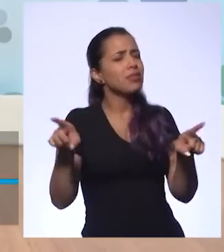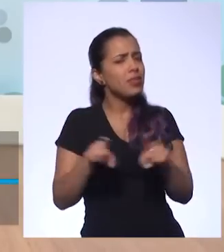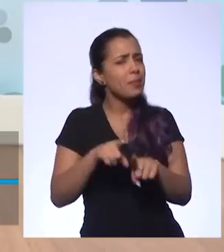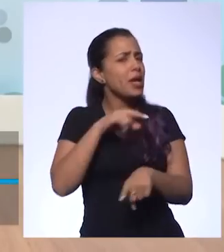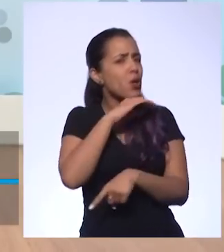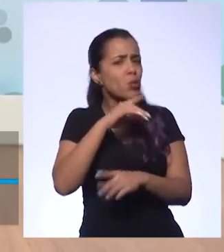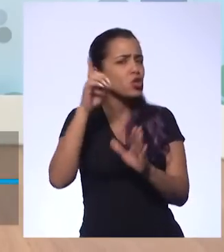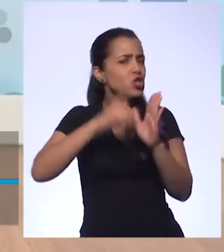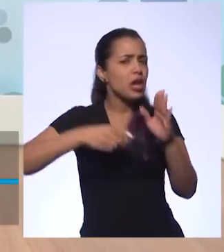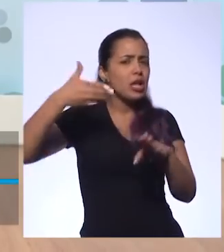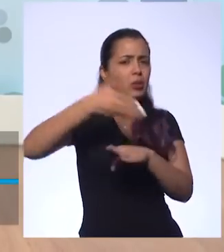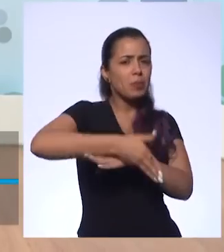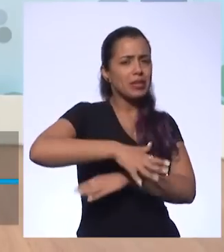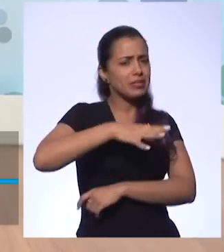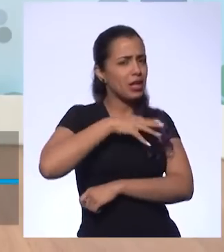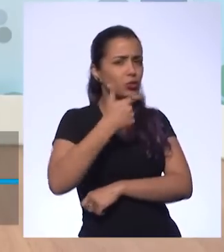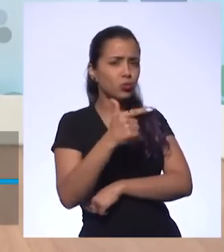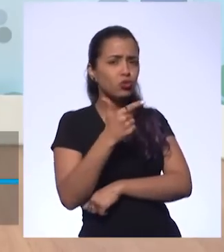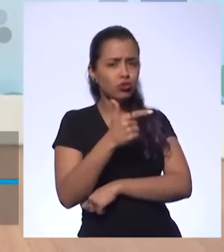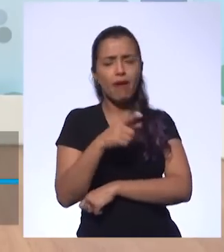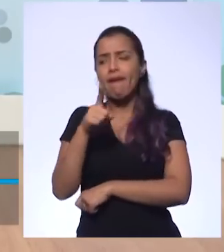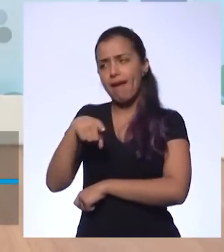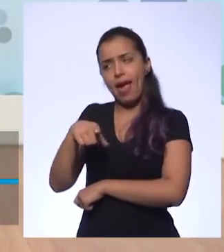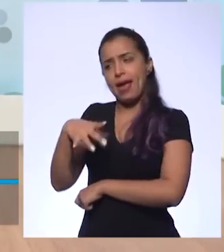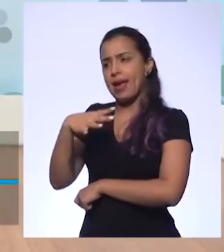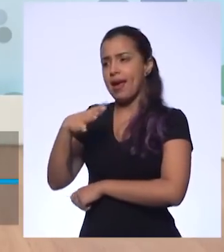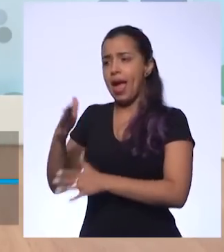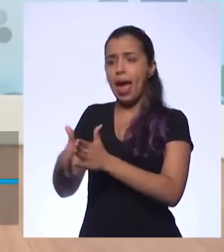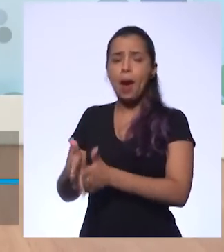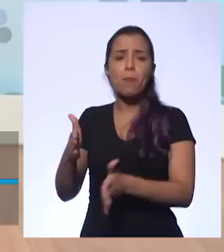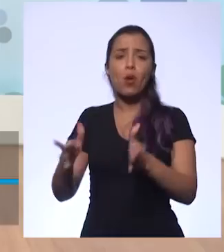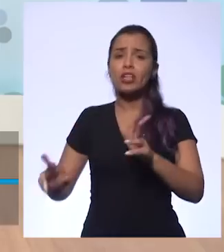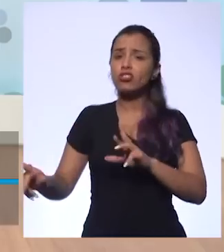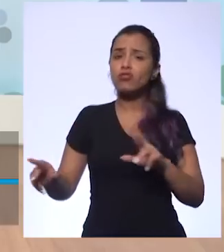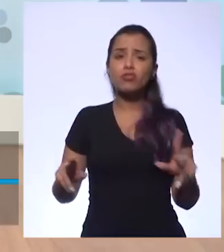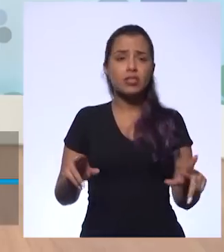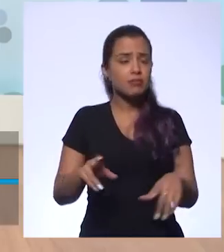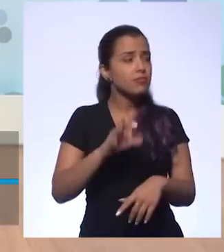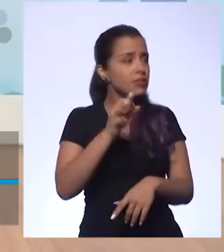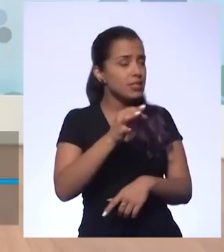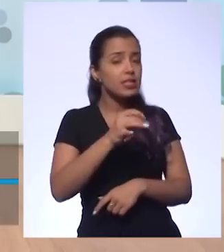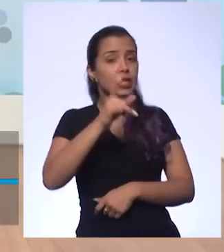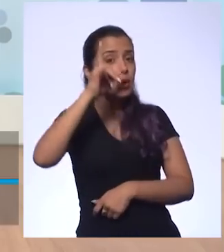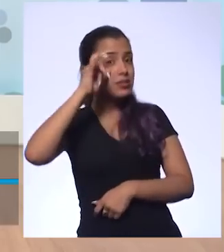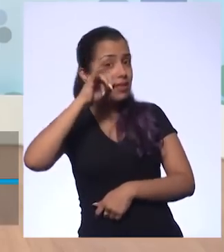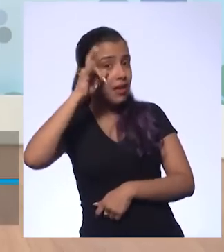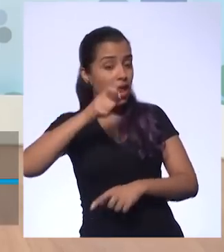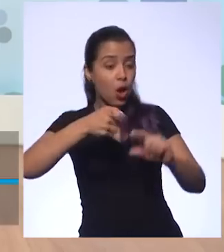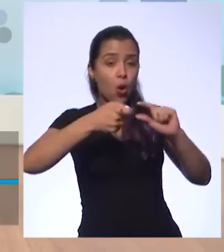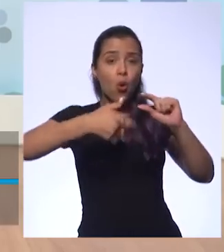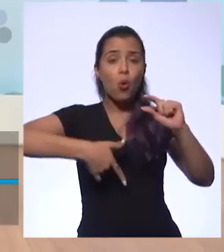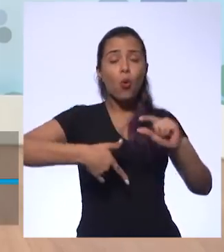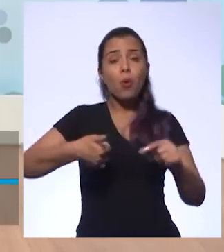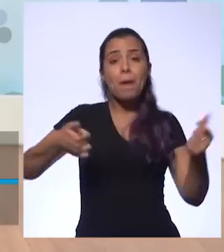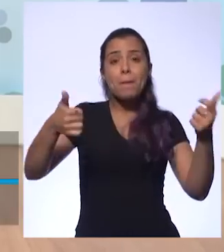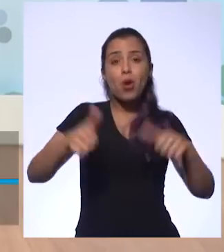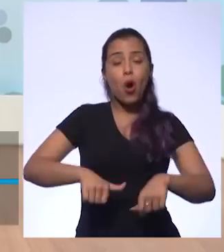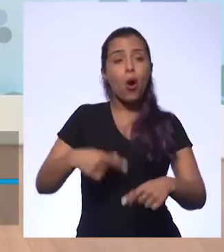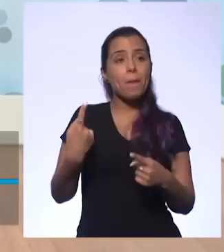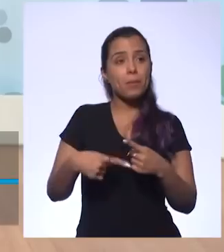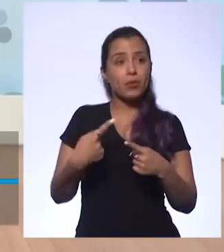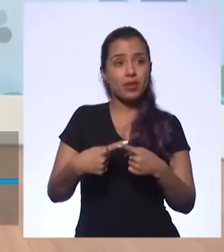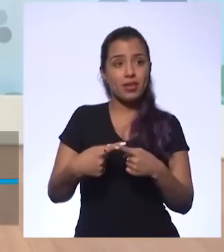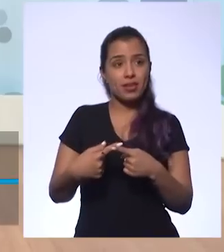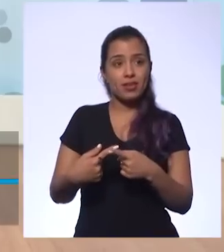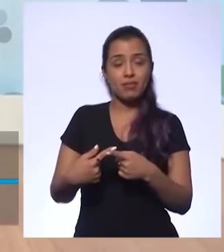o direito à cidade. Tá bom? Não tinha. E se a gente fizer uma relação com o Instagram, Google é até pior. Porque a galera entra no parque de